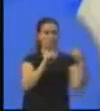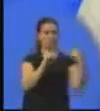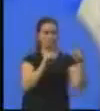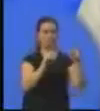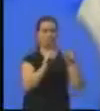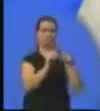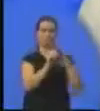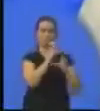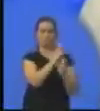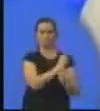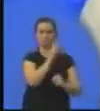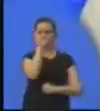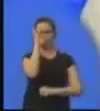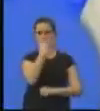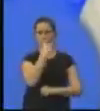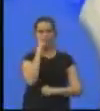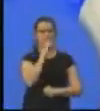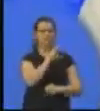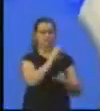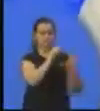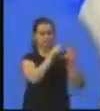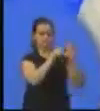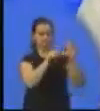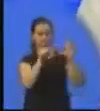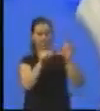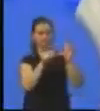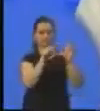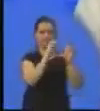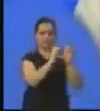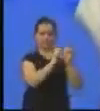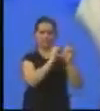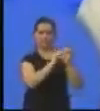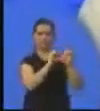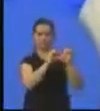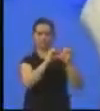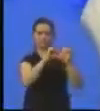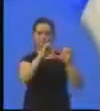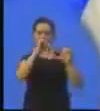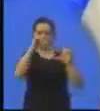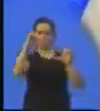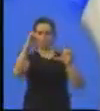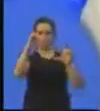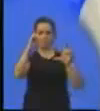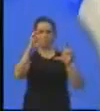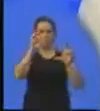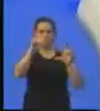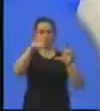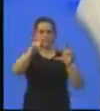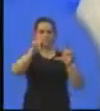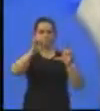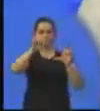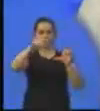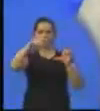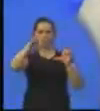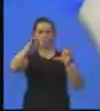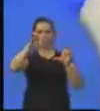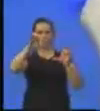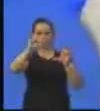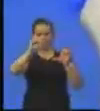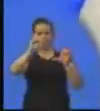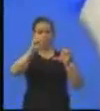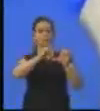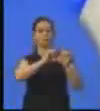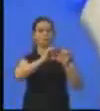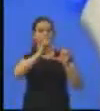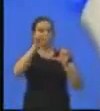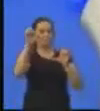acontece? Quando o ângulo é zero, eu fiz ali uma reta. Esse é o eixo das tangentes. Então, eu vou fazer aquele